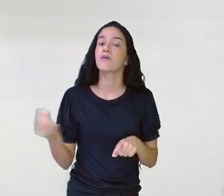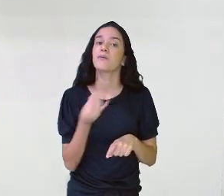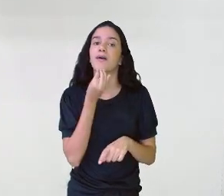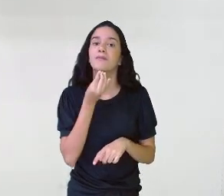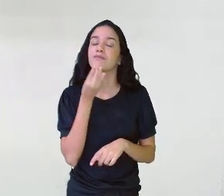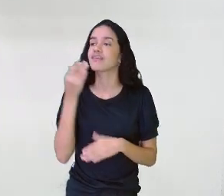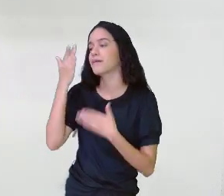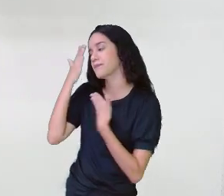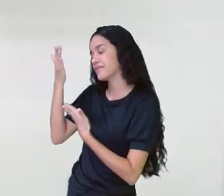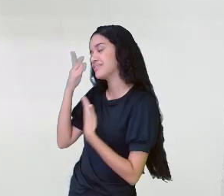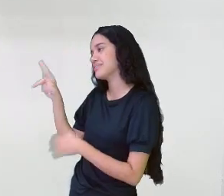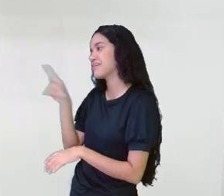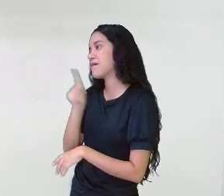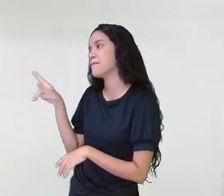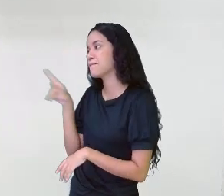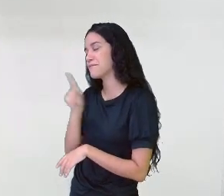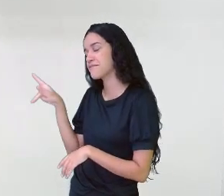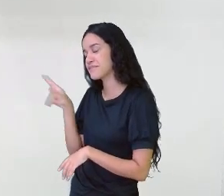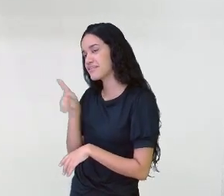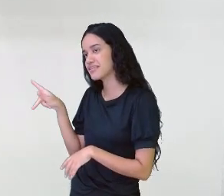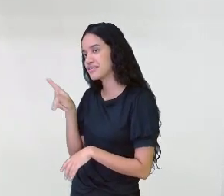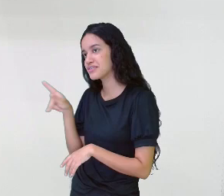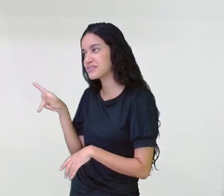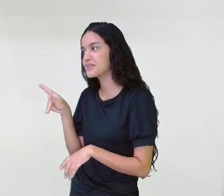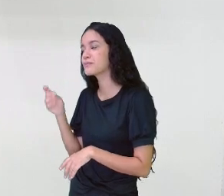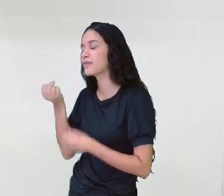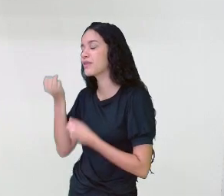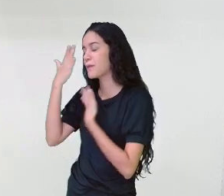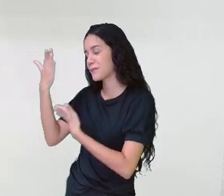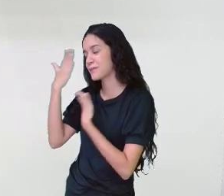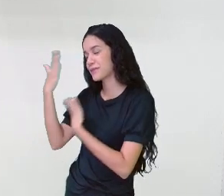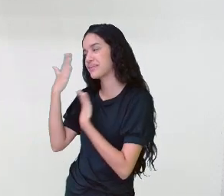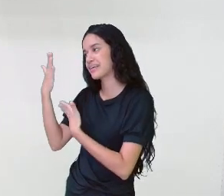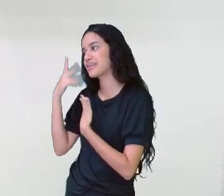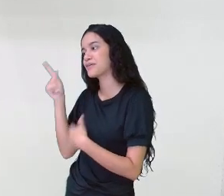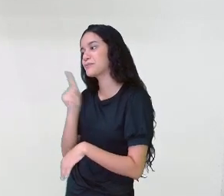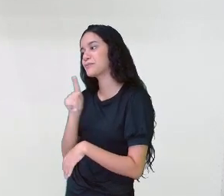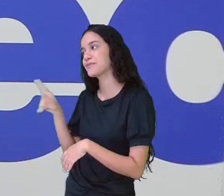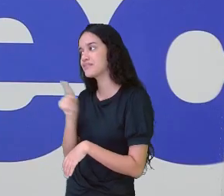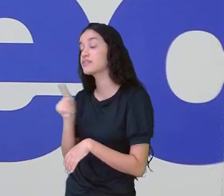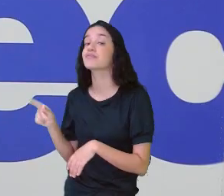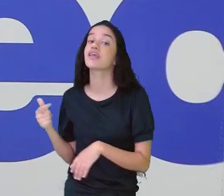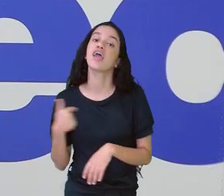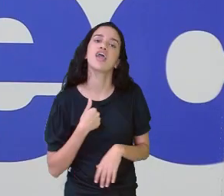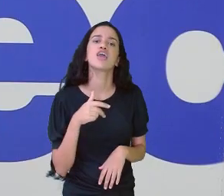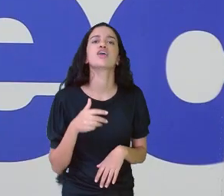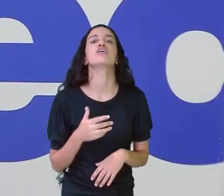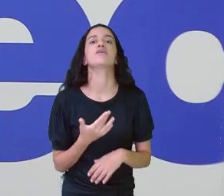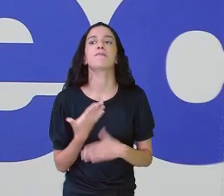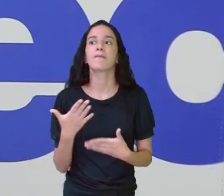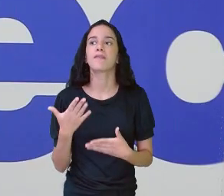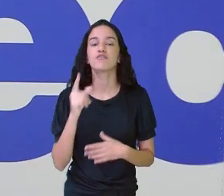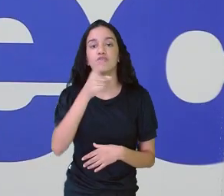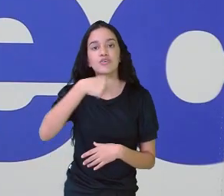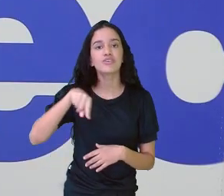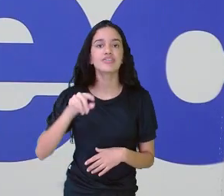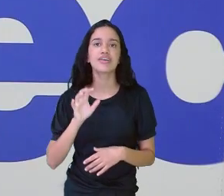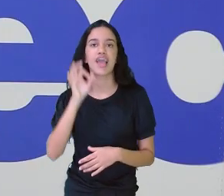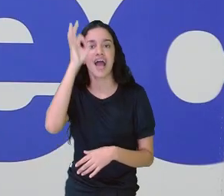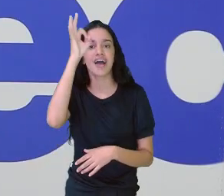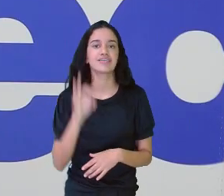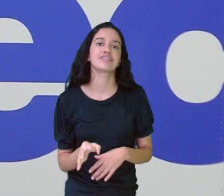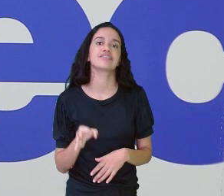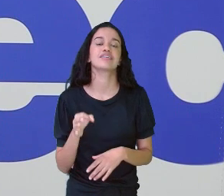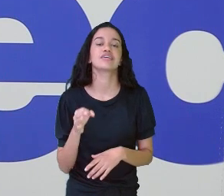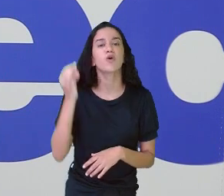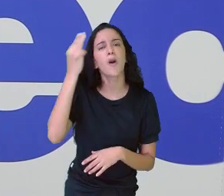para agradecer a professora Abigail Viana. Muito obrigada, professora. E você acertou o nome da escola, você está com a